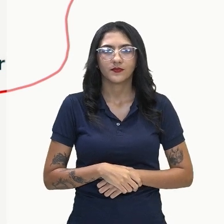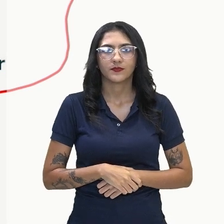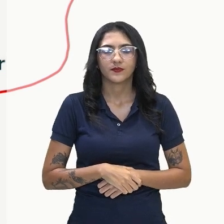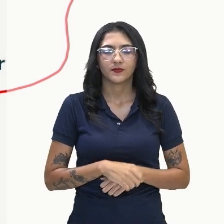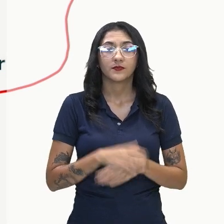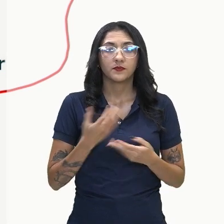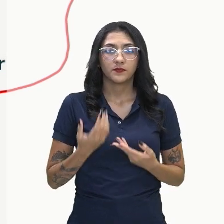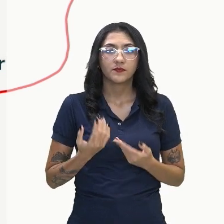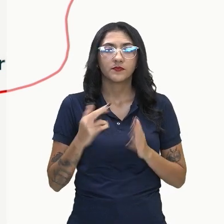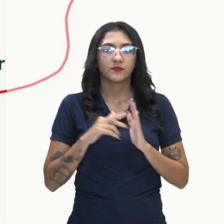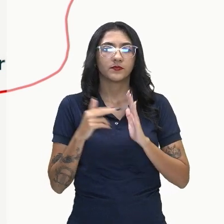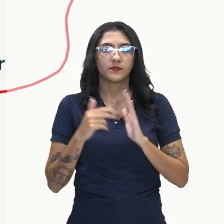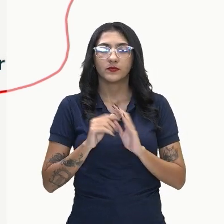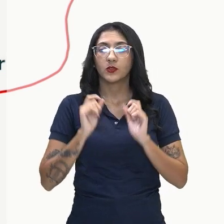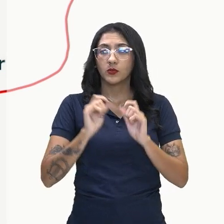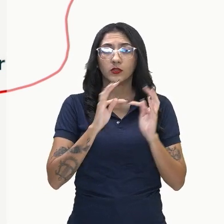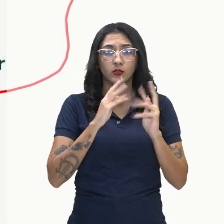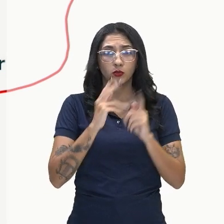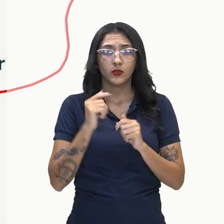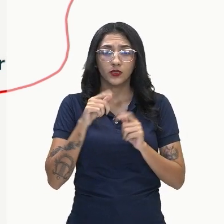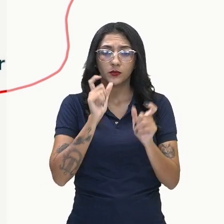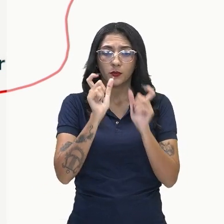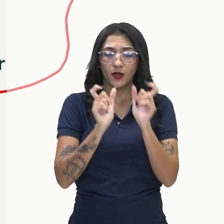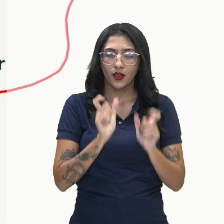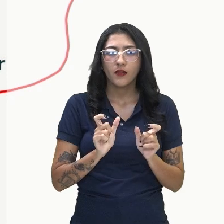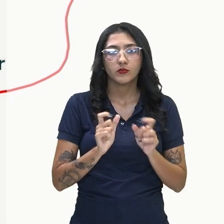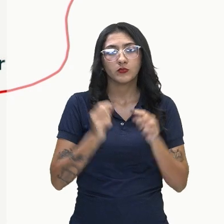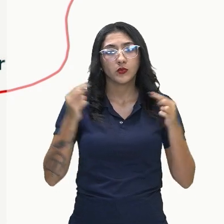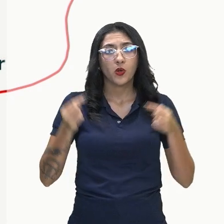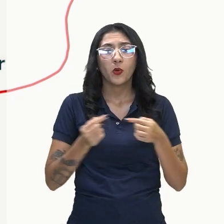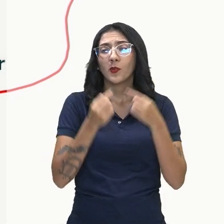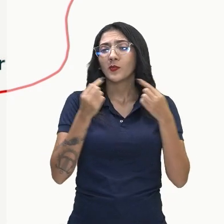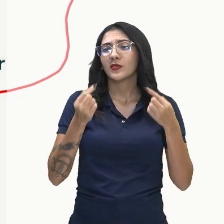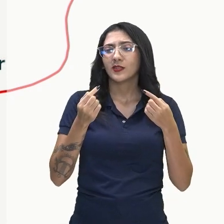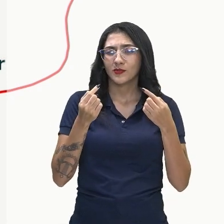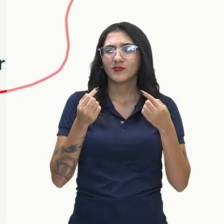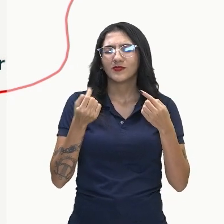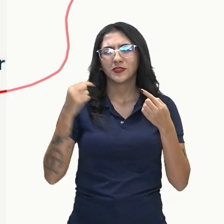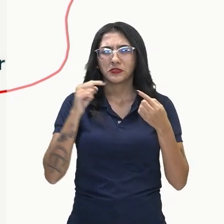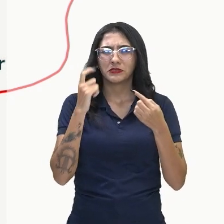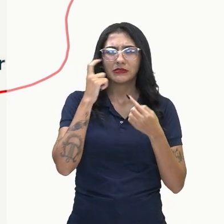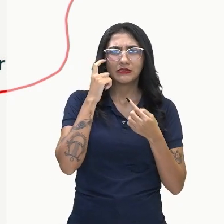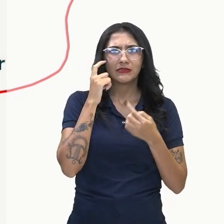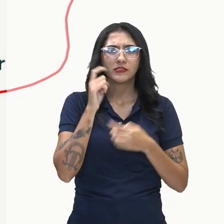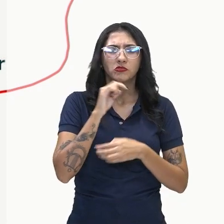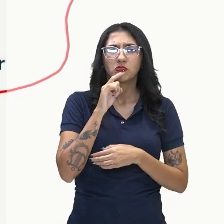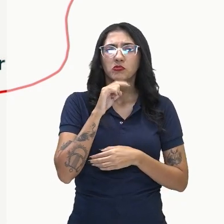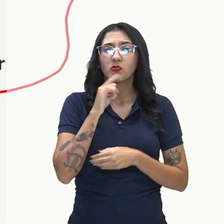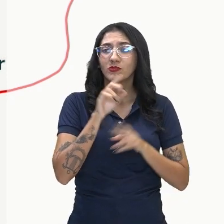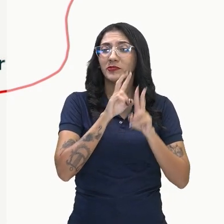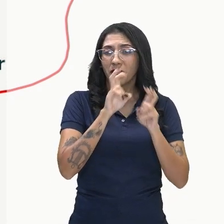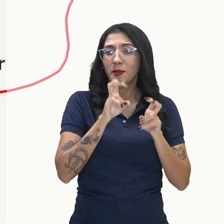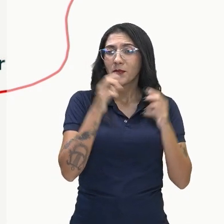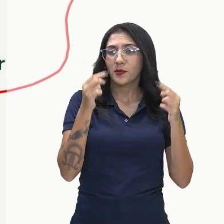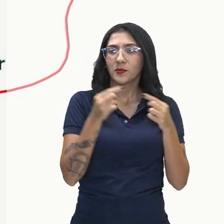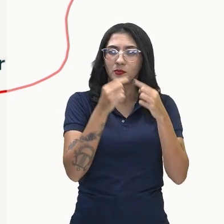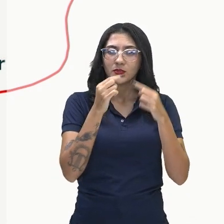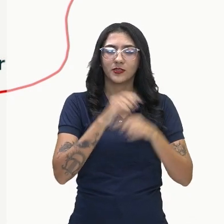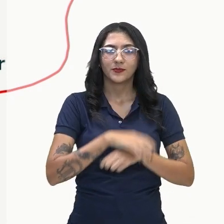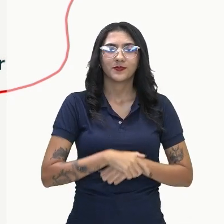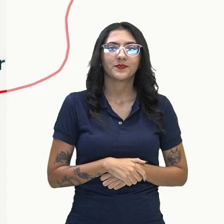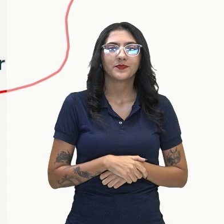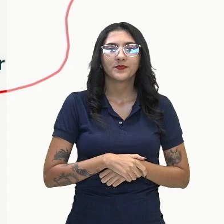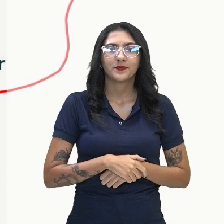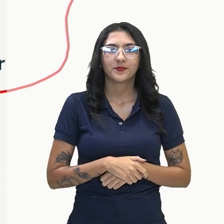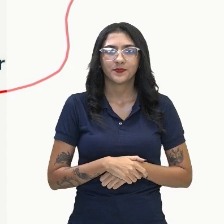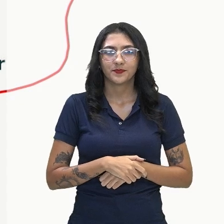Então, essas palavras também confirmam o que você está suspeitando, né? Que você tem no título. Continuando, vamos